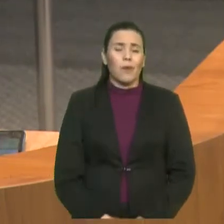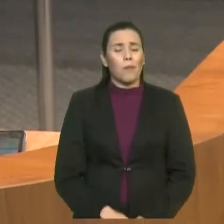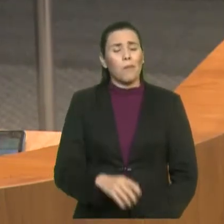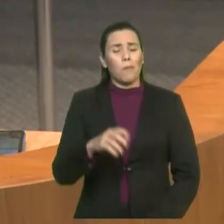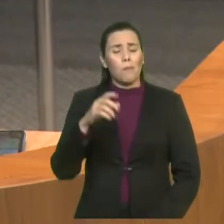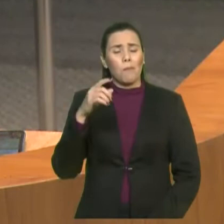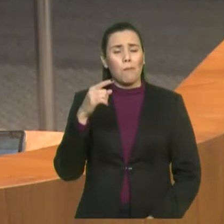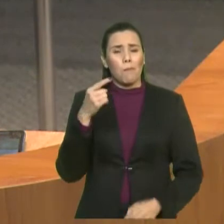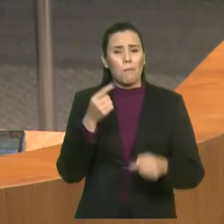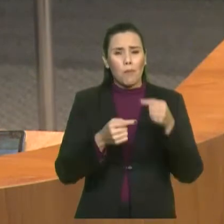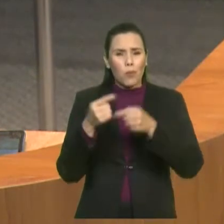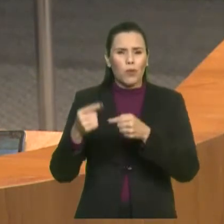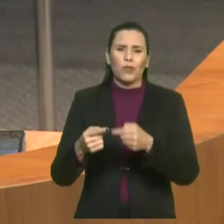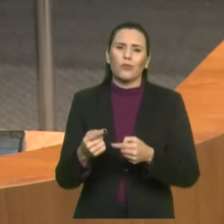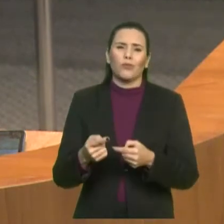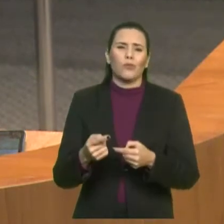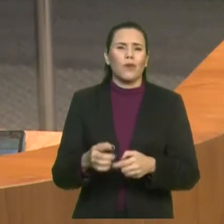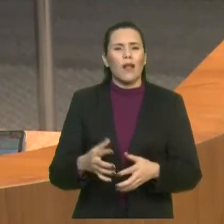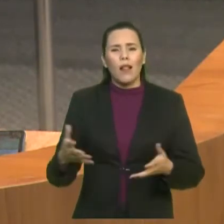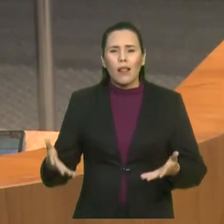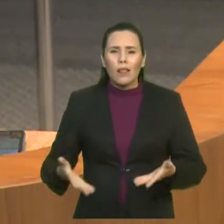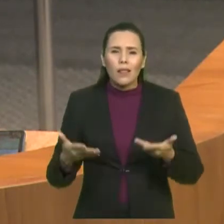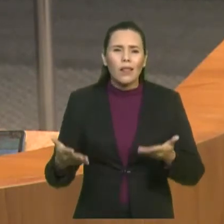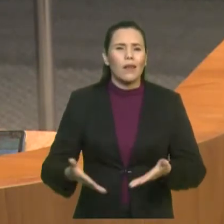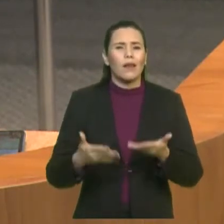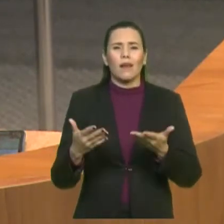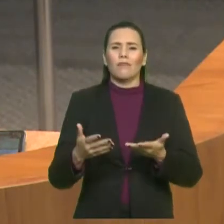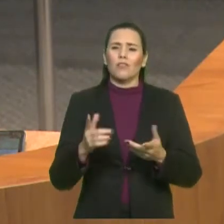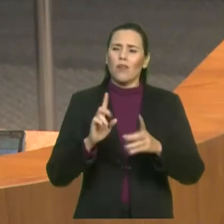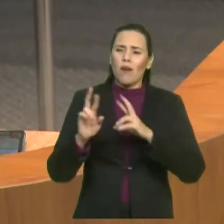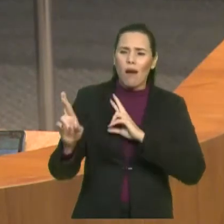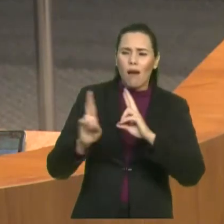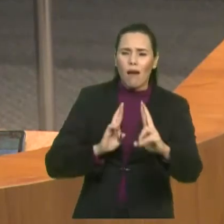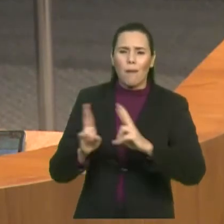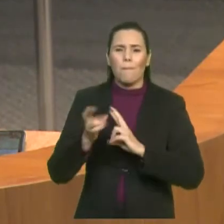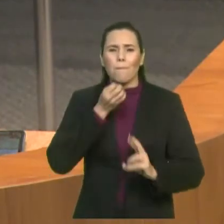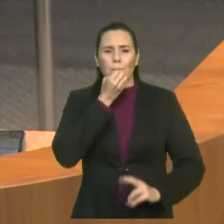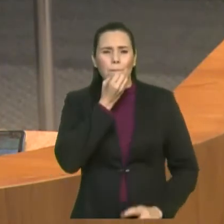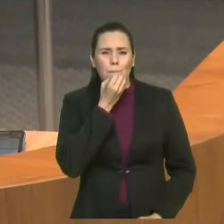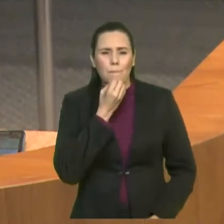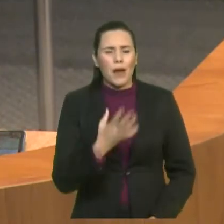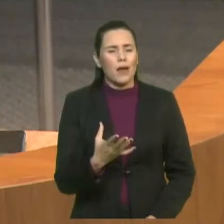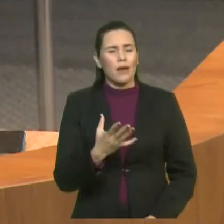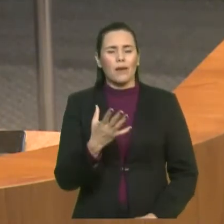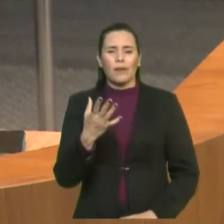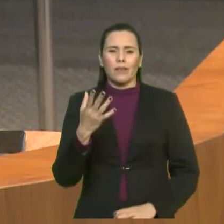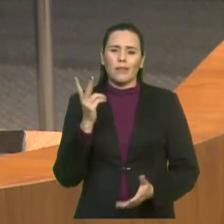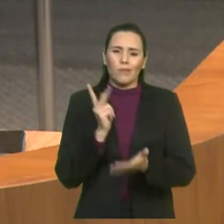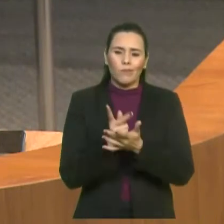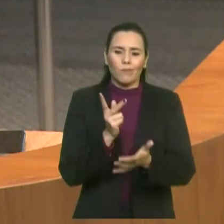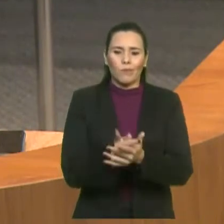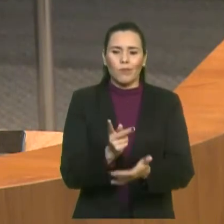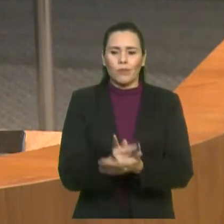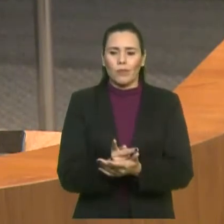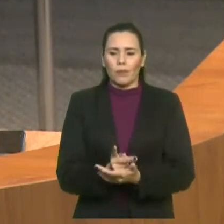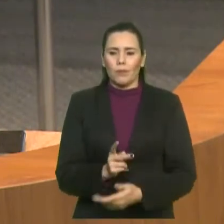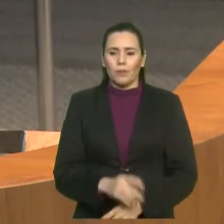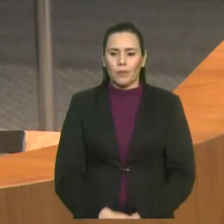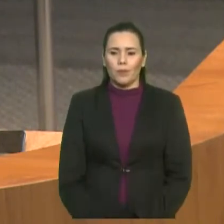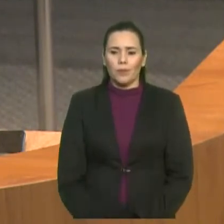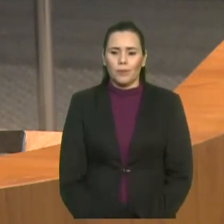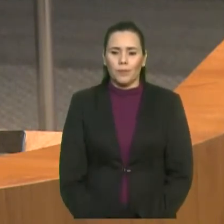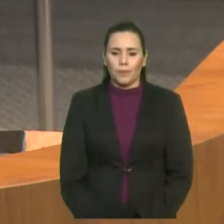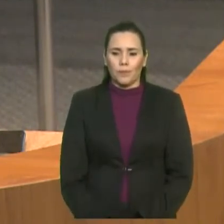Eu, presidente, brincava com ele, concedo já. Se permitir, queria fazer registro na parte do. Concedo nessa já. Parte da só para